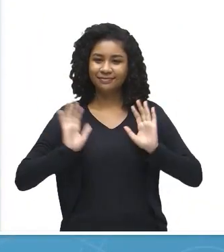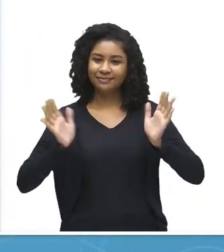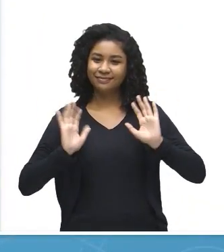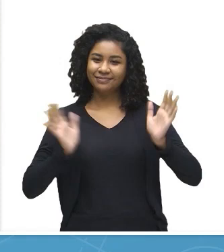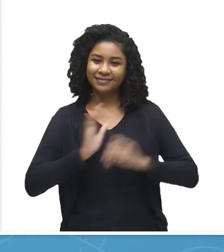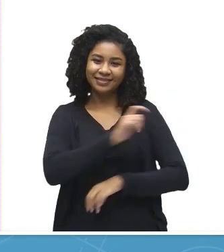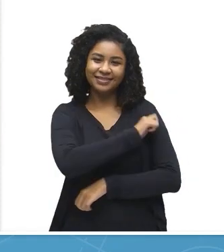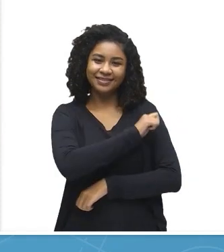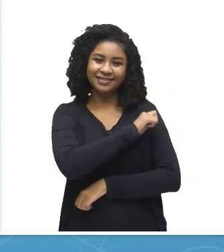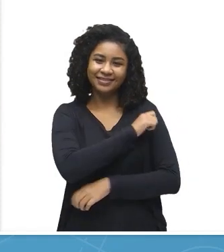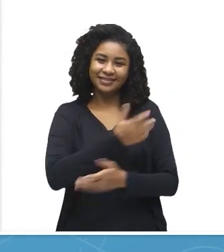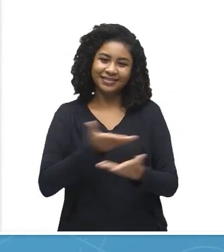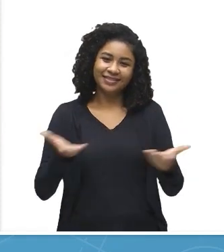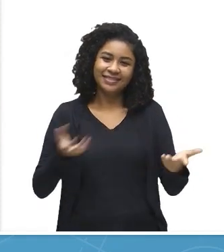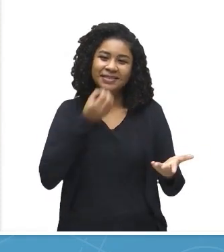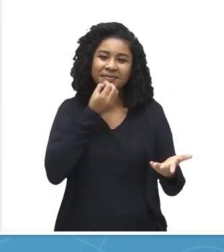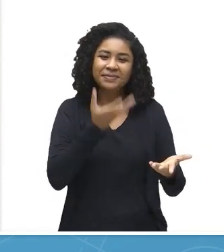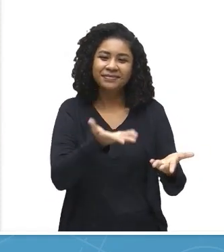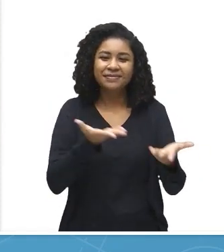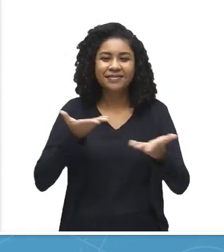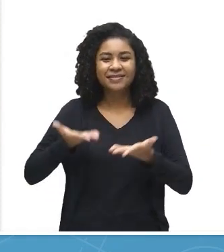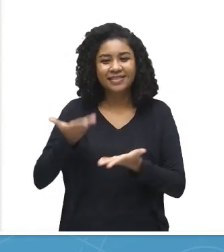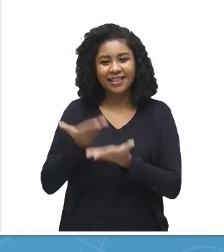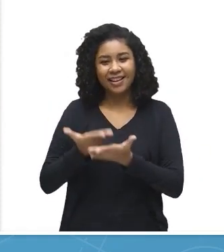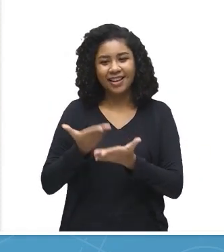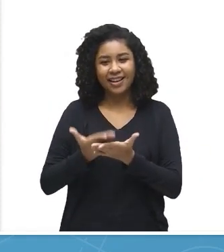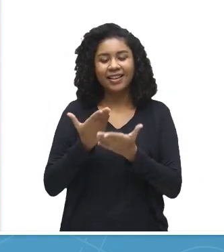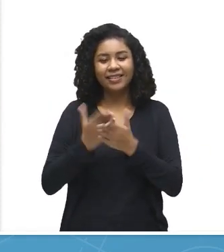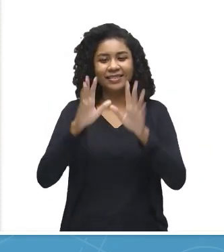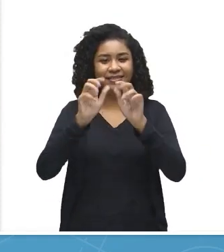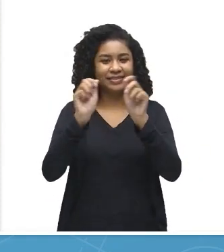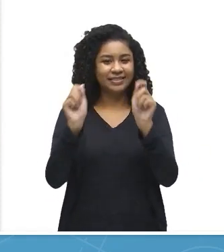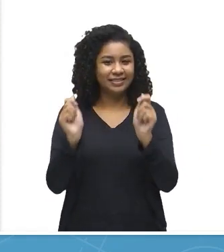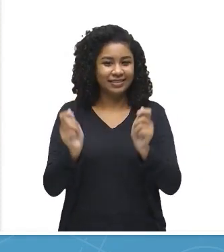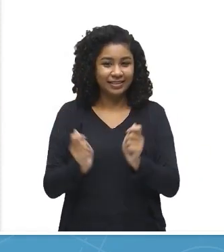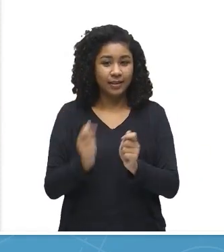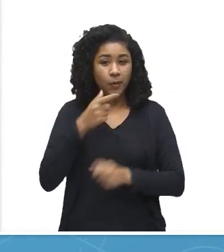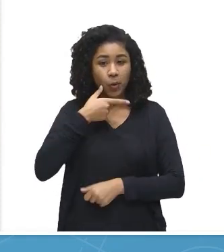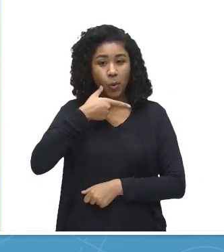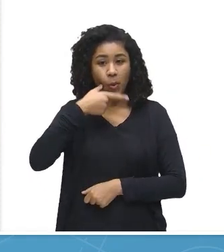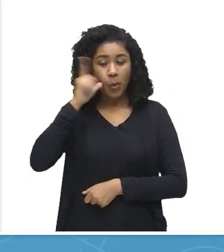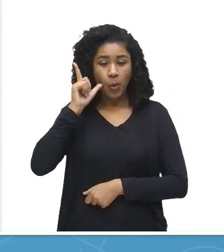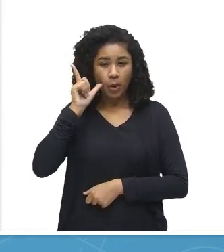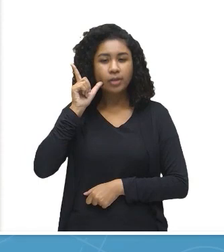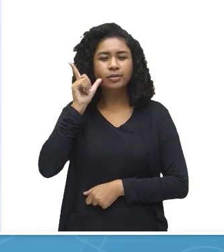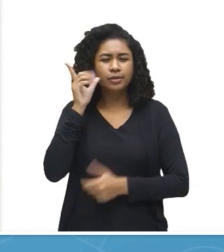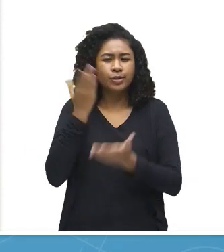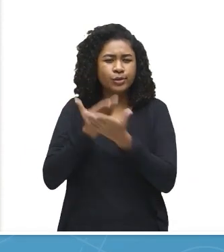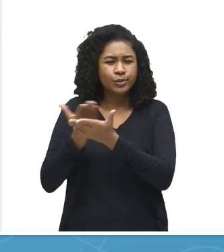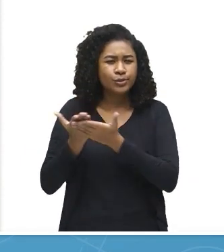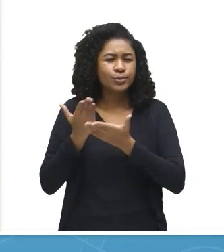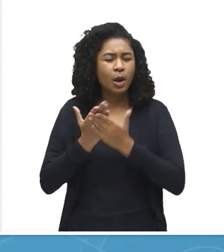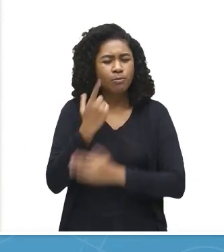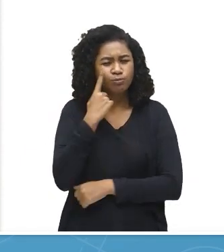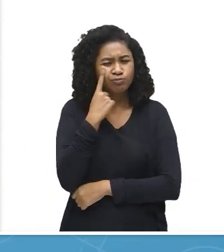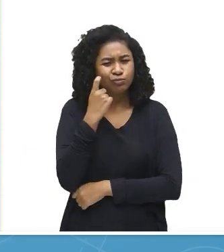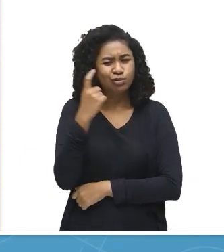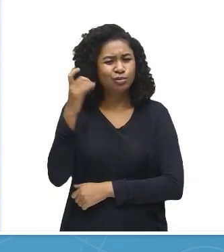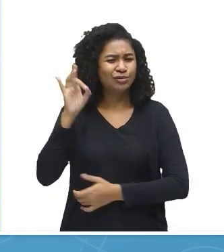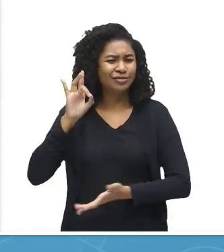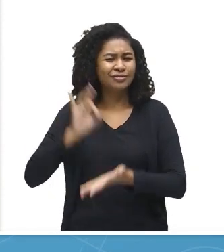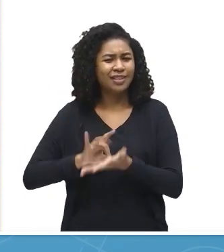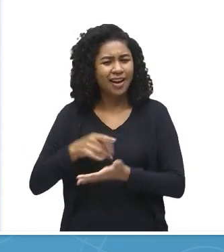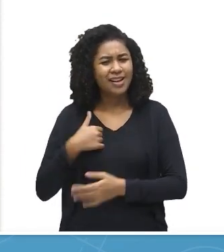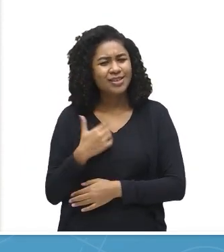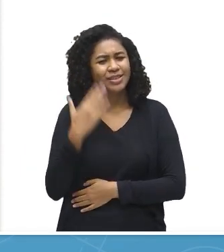Olá, queridos alunos, sejam bem-vindos a mais uma aula de arte. Ontem nós tivemos uns conteúdos muito interessantes, que eu sei que vocês